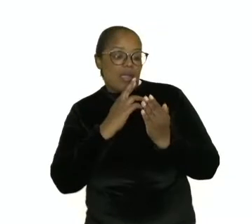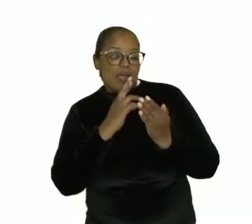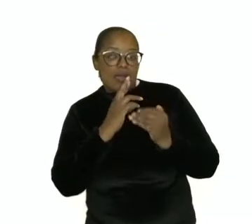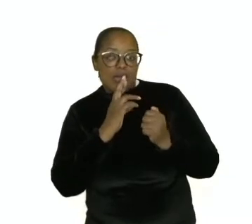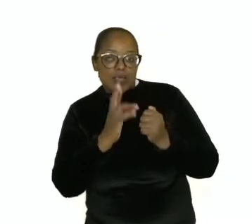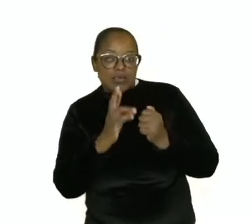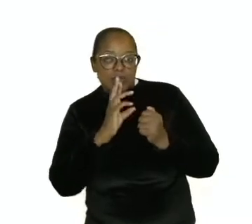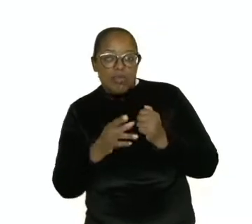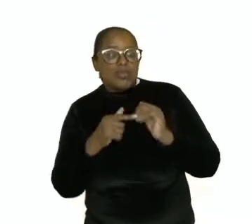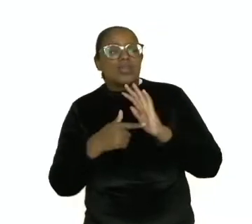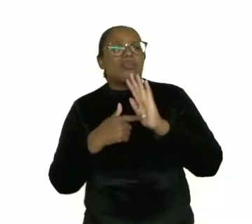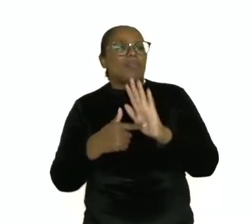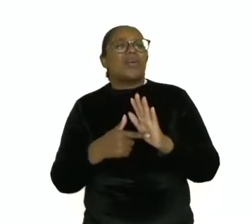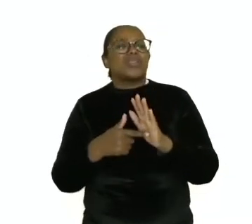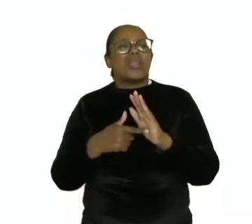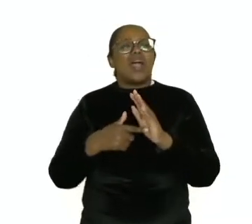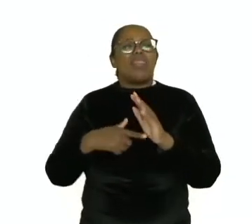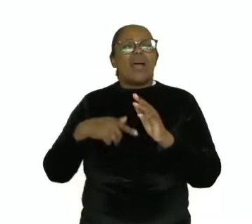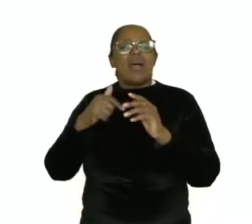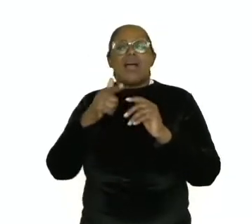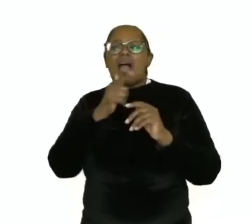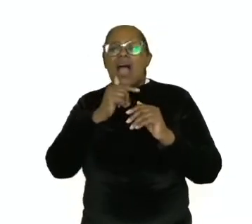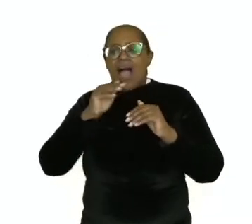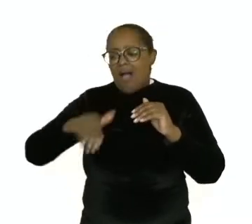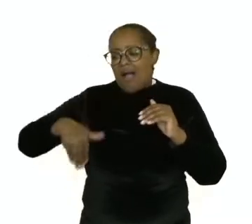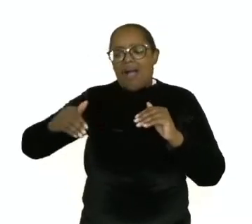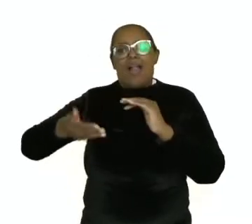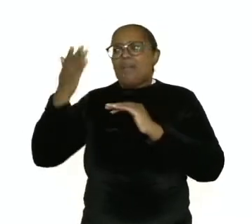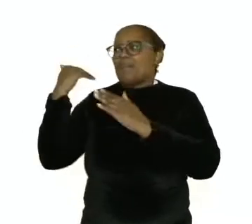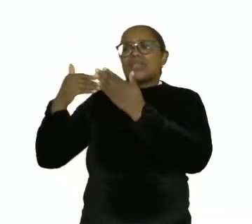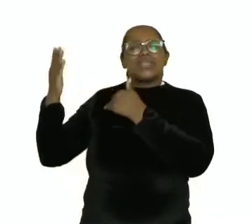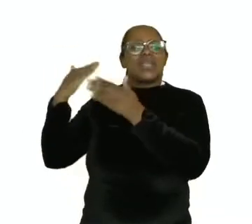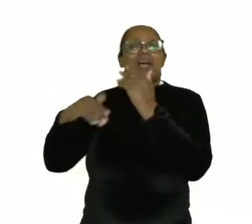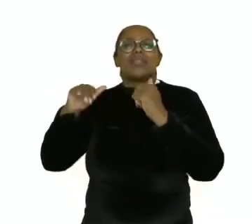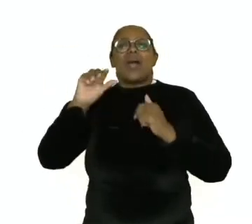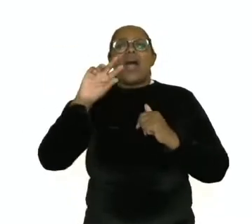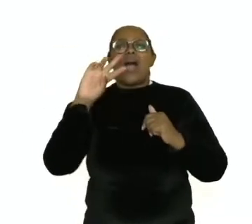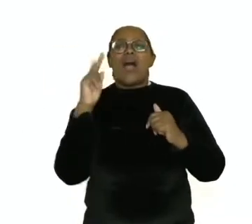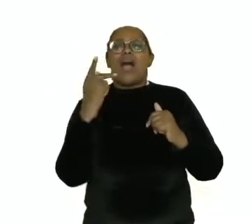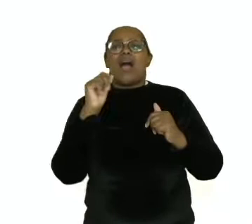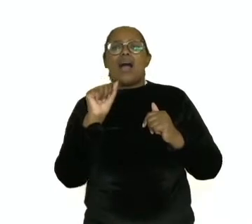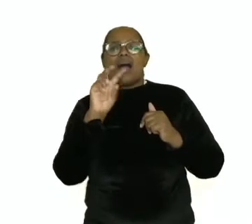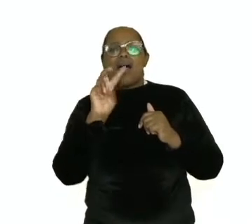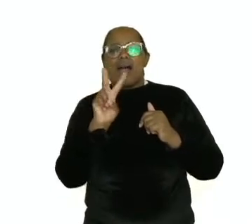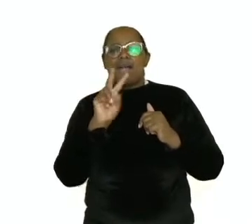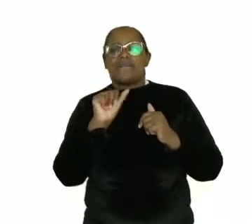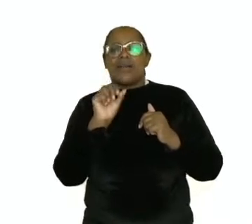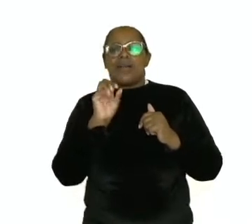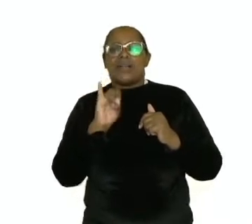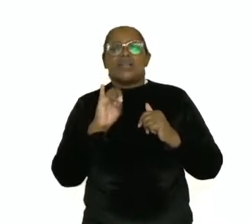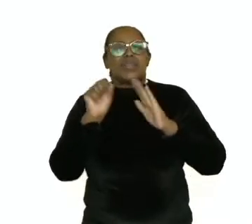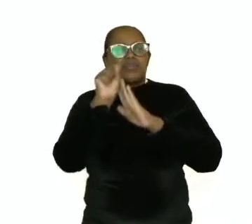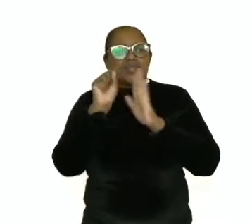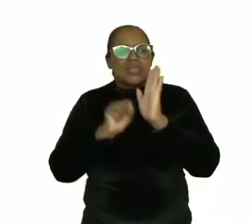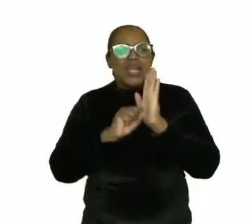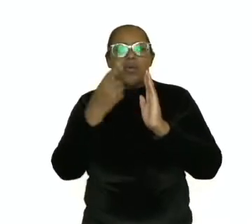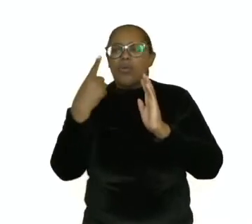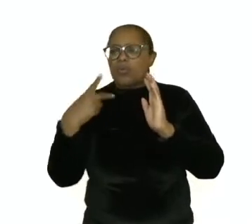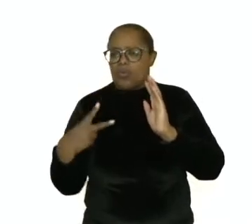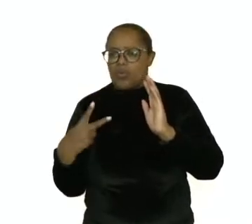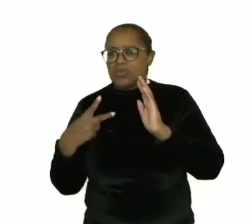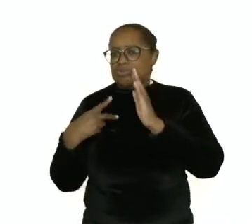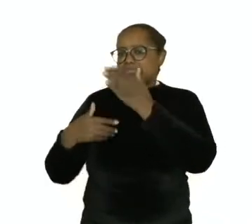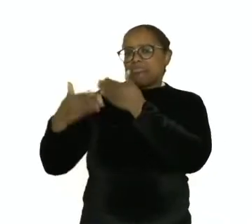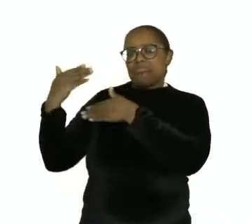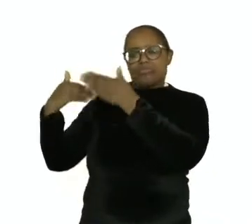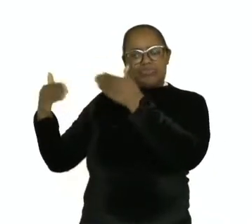surf já era praticado nas ilhas do Havaí pelos povos polinésios desde o século XII. Então,